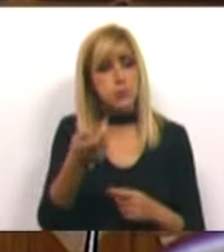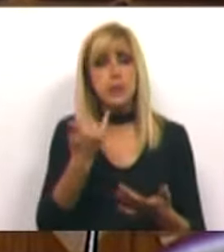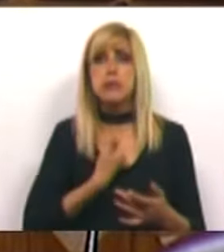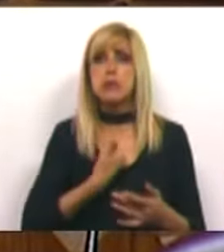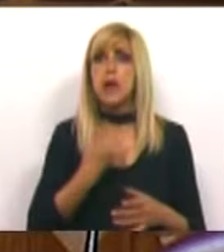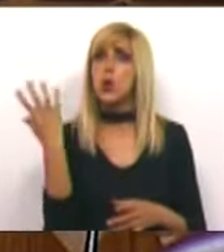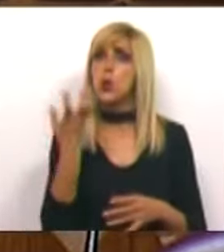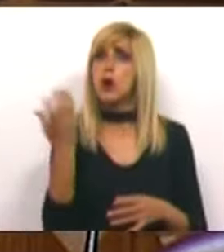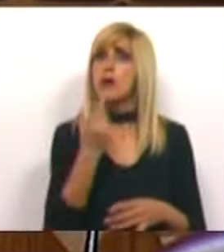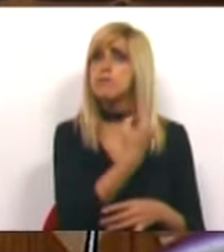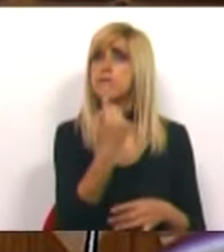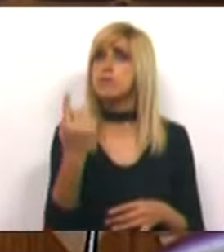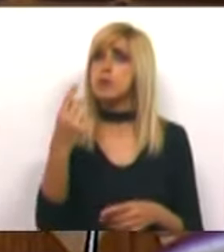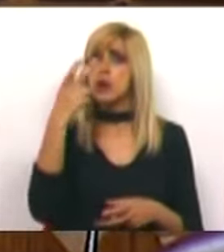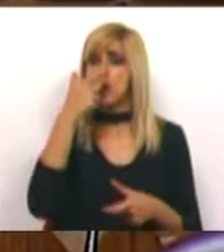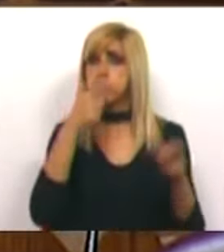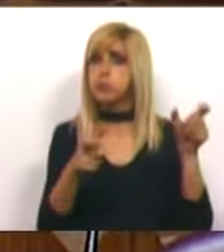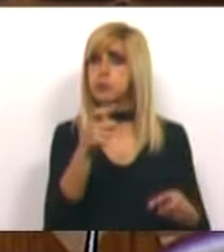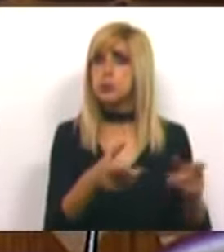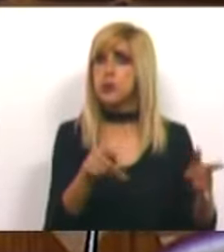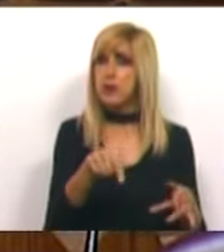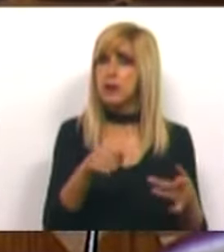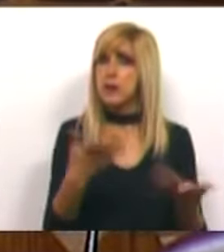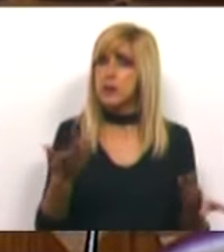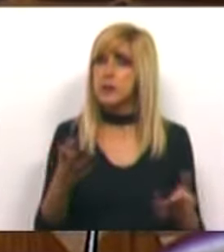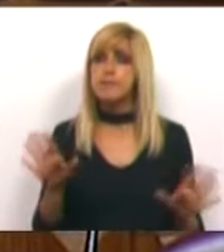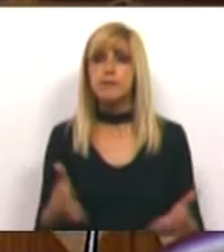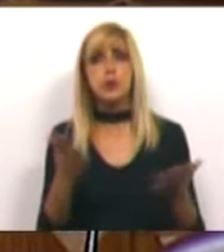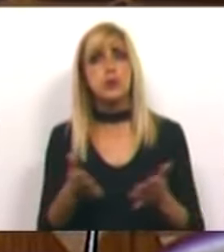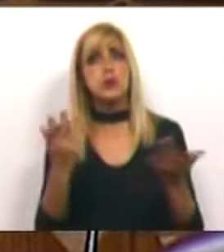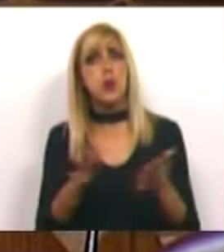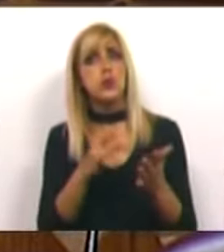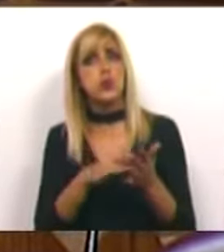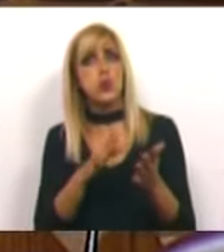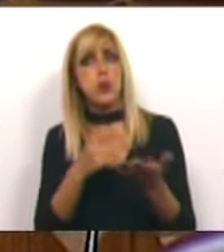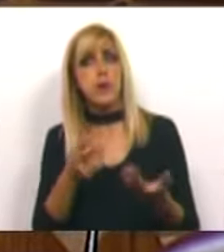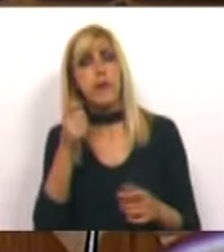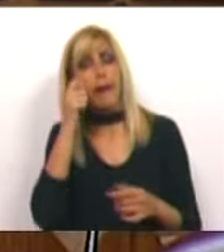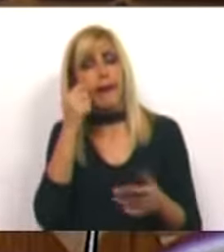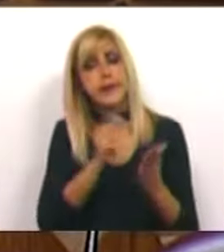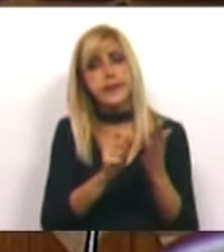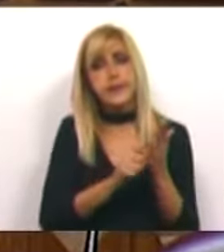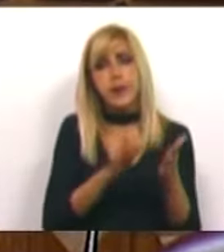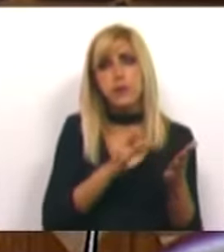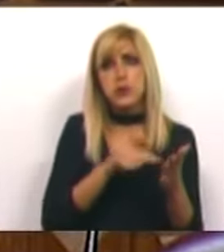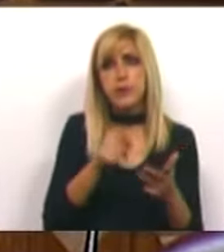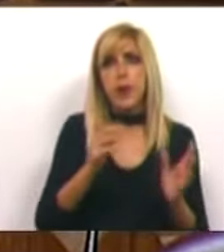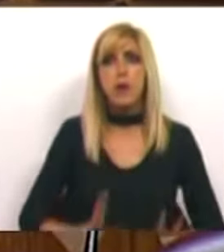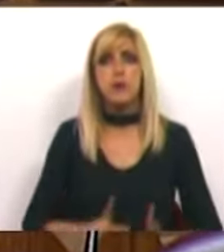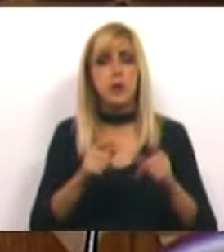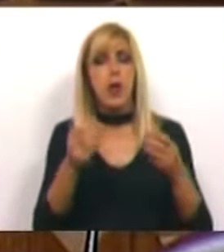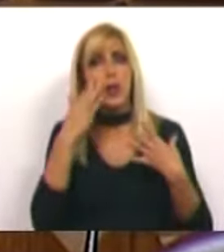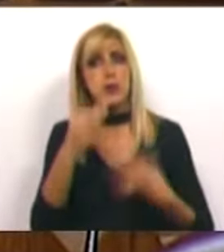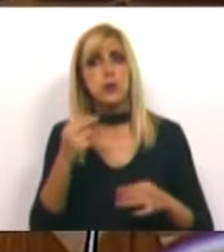identidade cultural de cada povo, que assuma a necessidade de promoção e difusão do livro e dos autores portugueses, que reflita sobre a natural evolução da